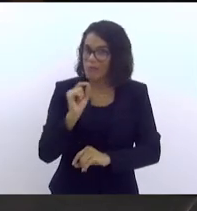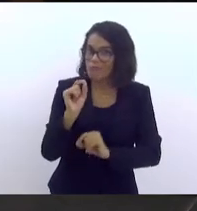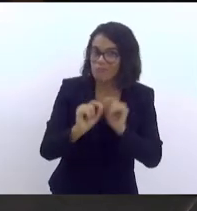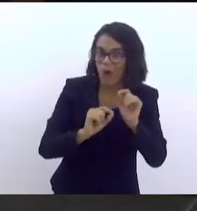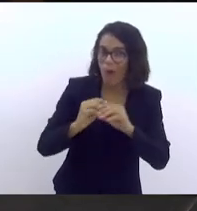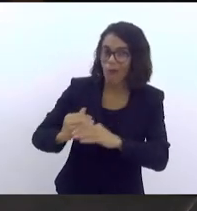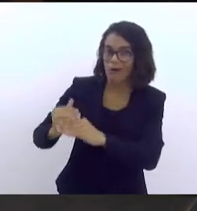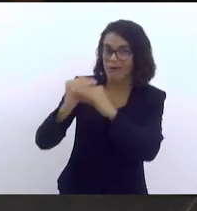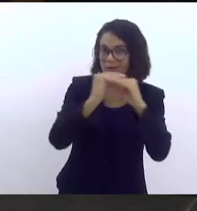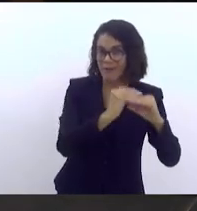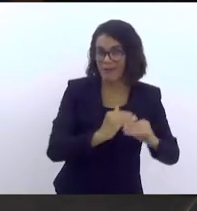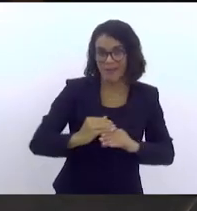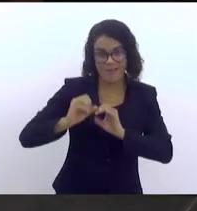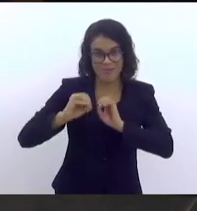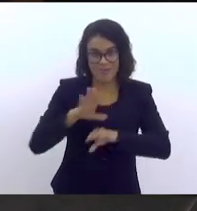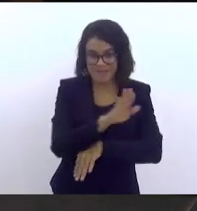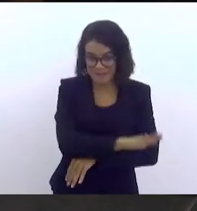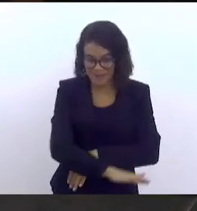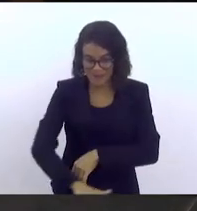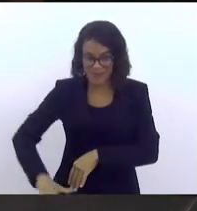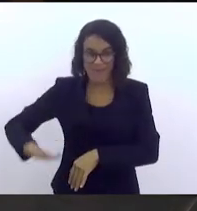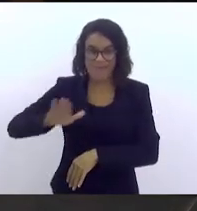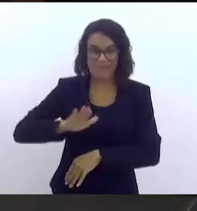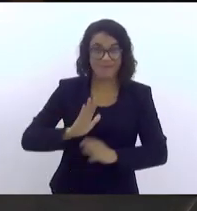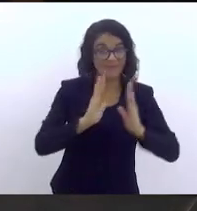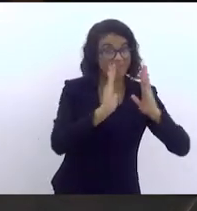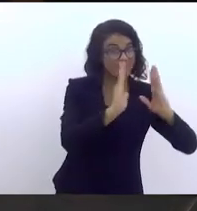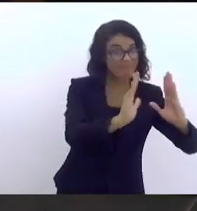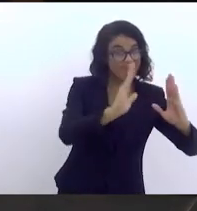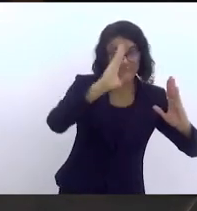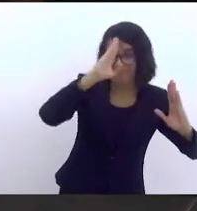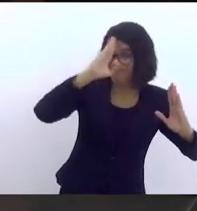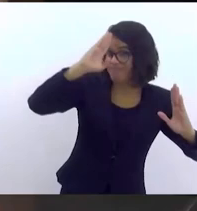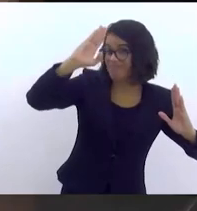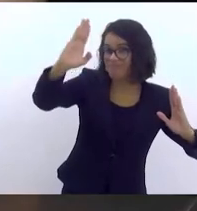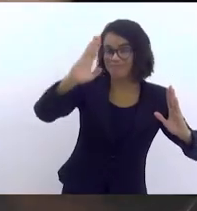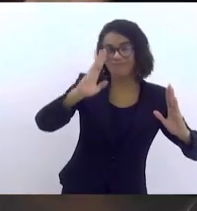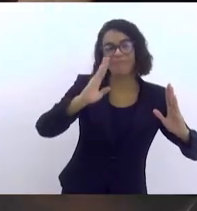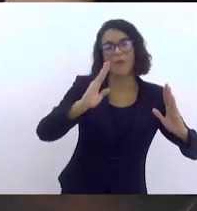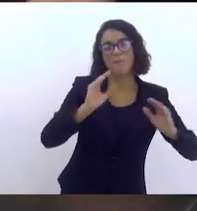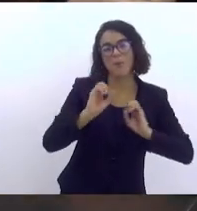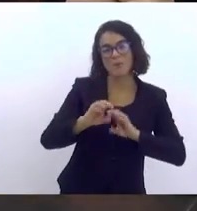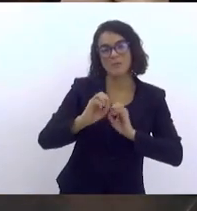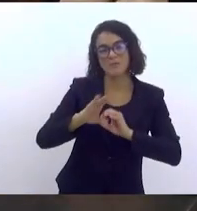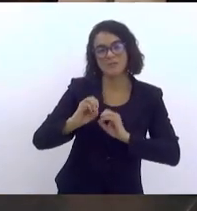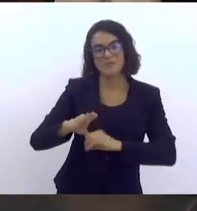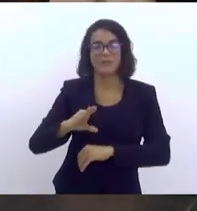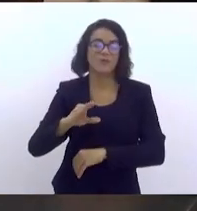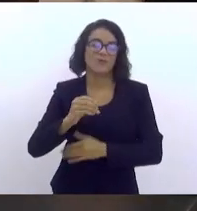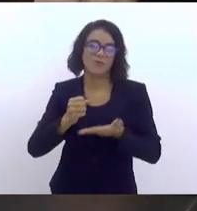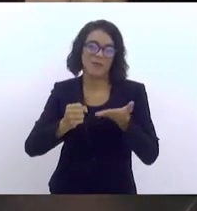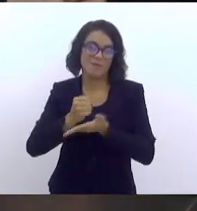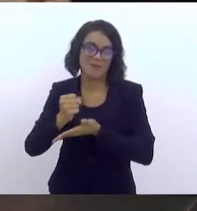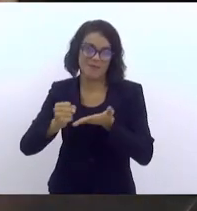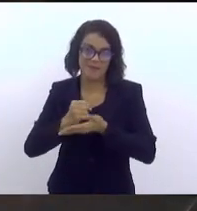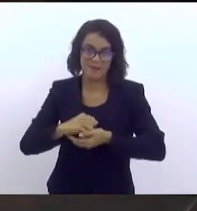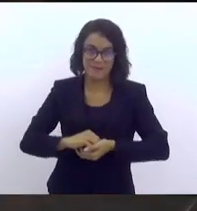a universalização da Educação Infantil etapa fundamental para o ensino fundamental